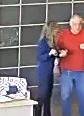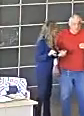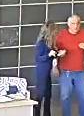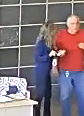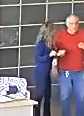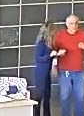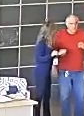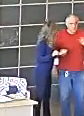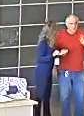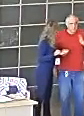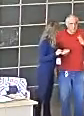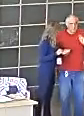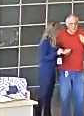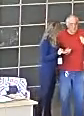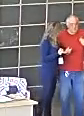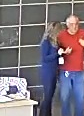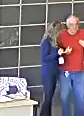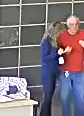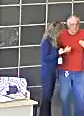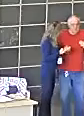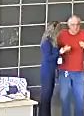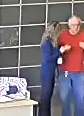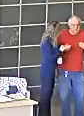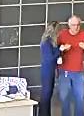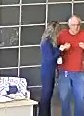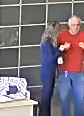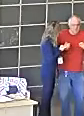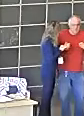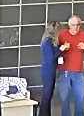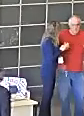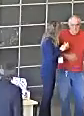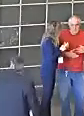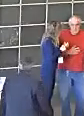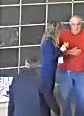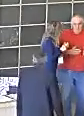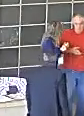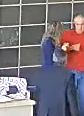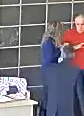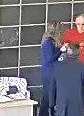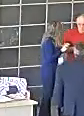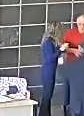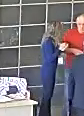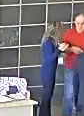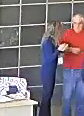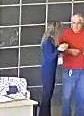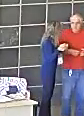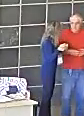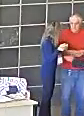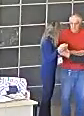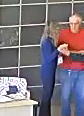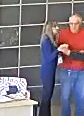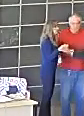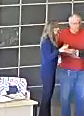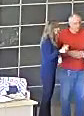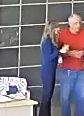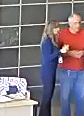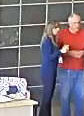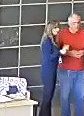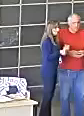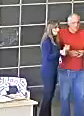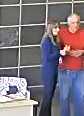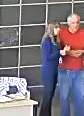intermunicipal e inter estadual em Minas Gerais eh ccia o o direito e a